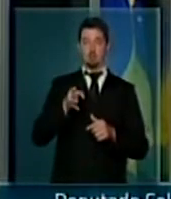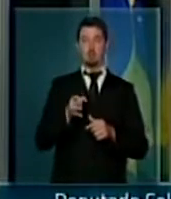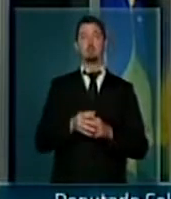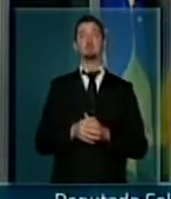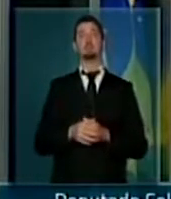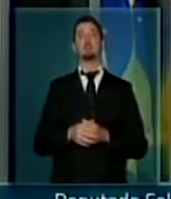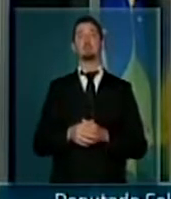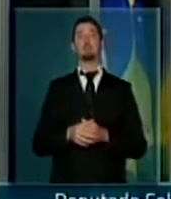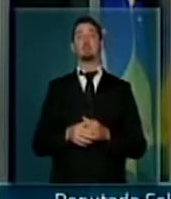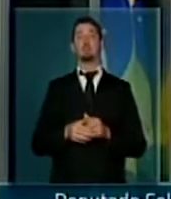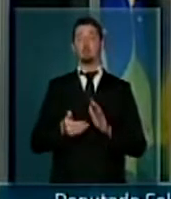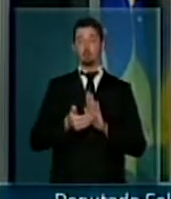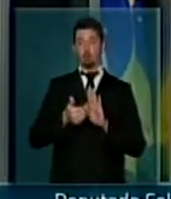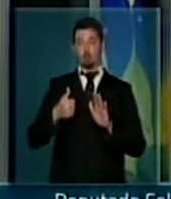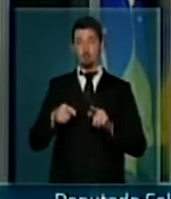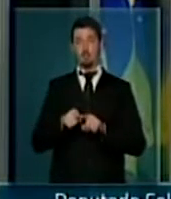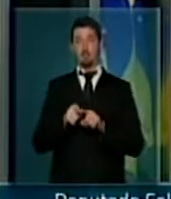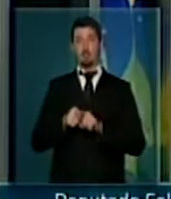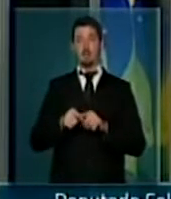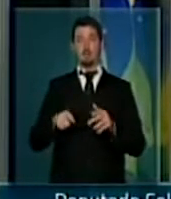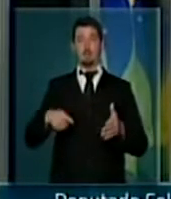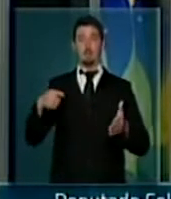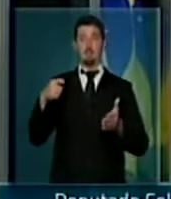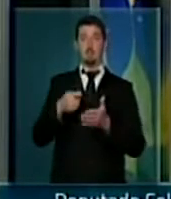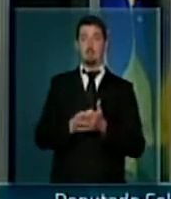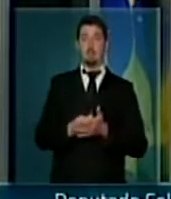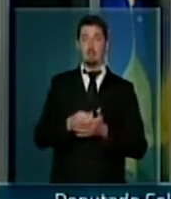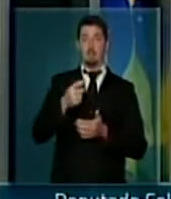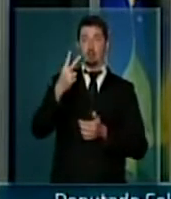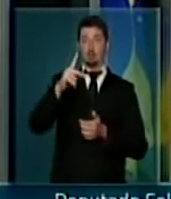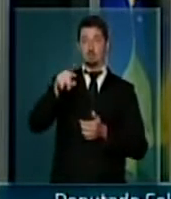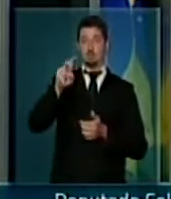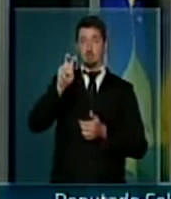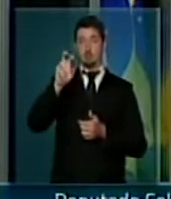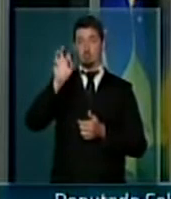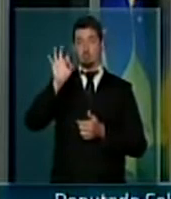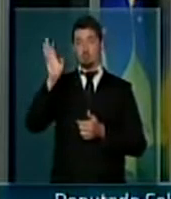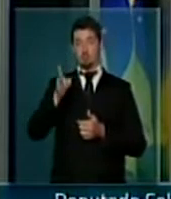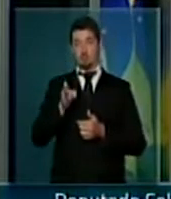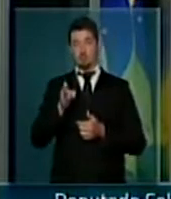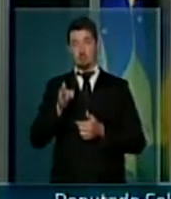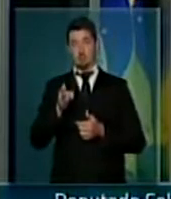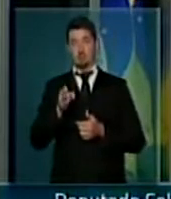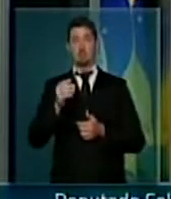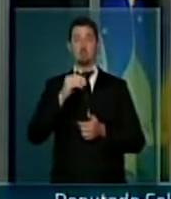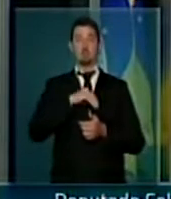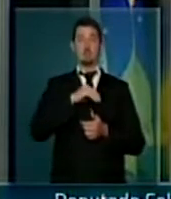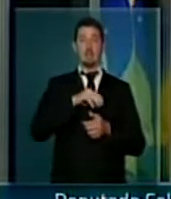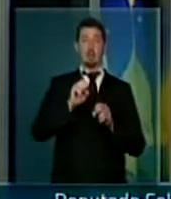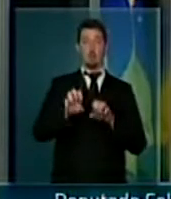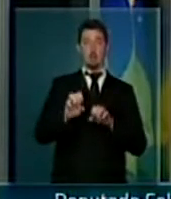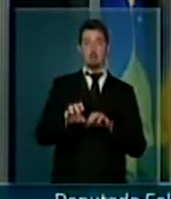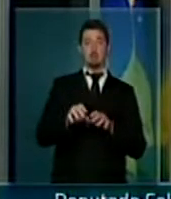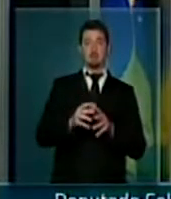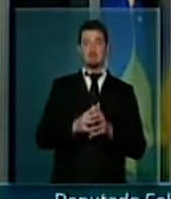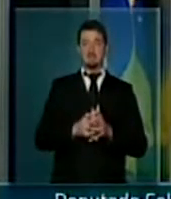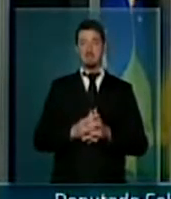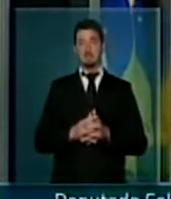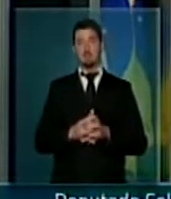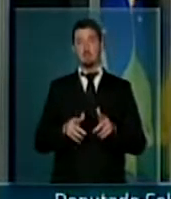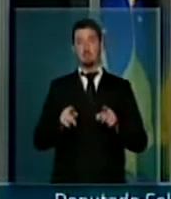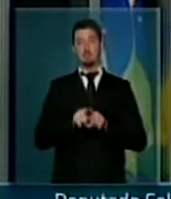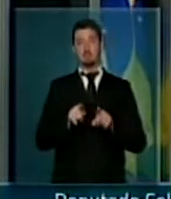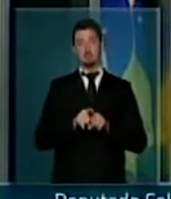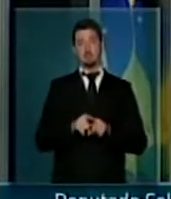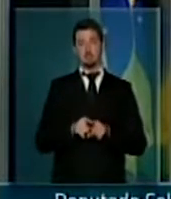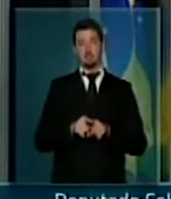salários, eliminar a contribuição de 2,5% a título de salário e educação e, por